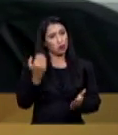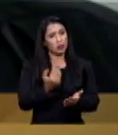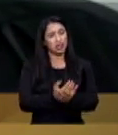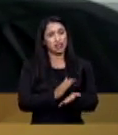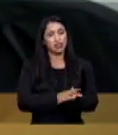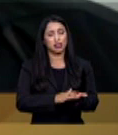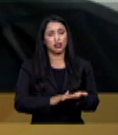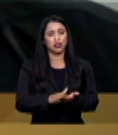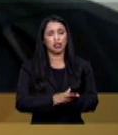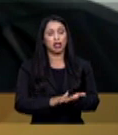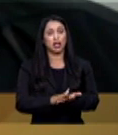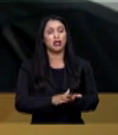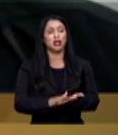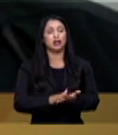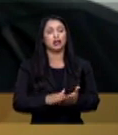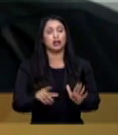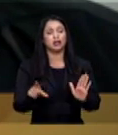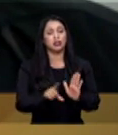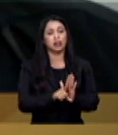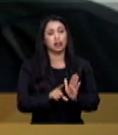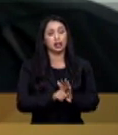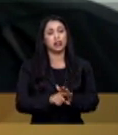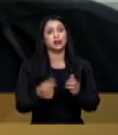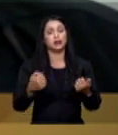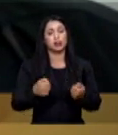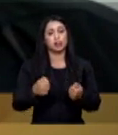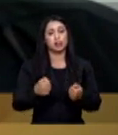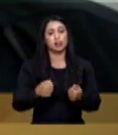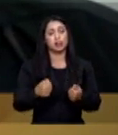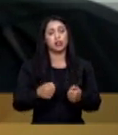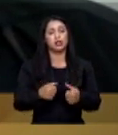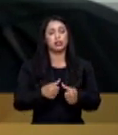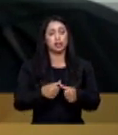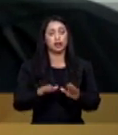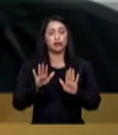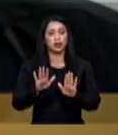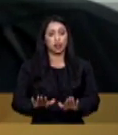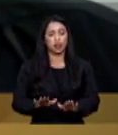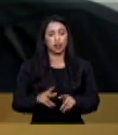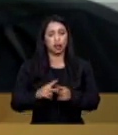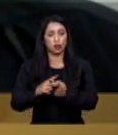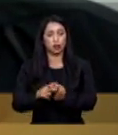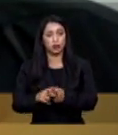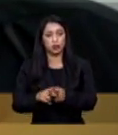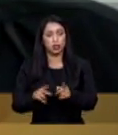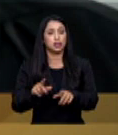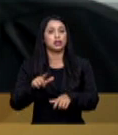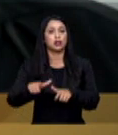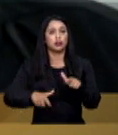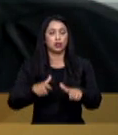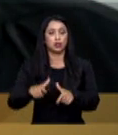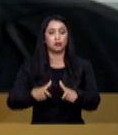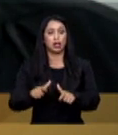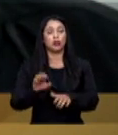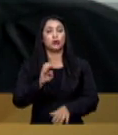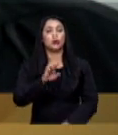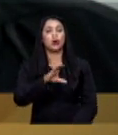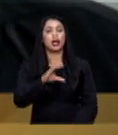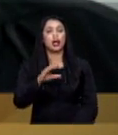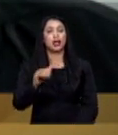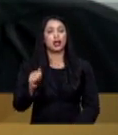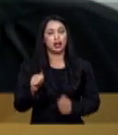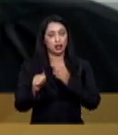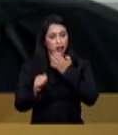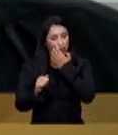cumprindo medida de internação em estabelecimento educacional. Lei Federal 8.069, Estatuto da Criança e do Adolescente, de 13 de julho de 90,